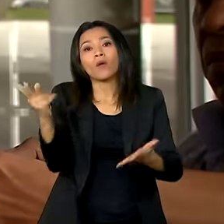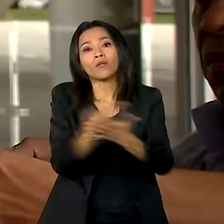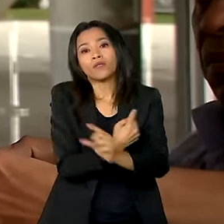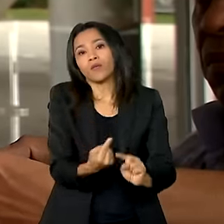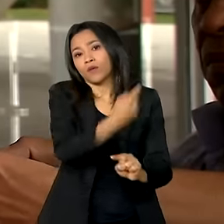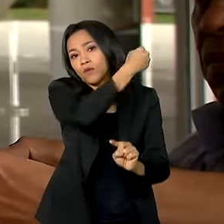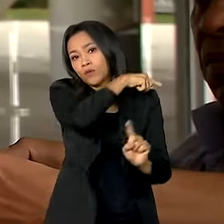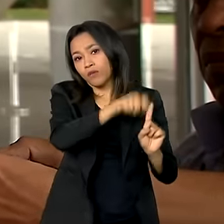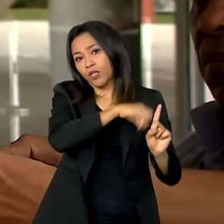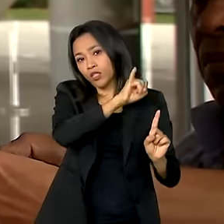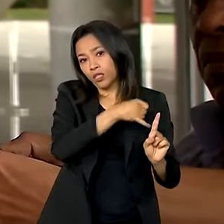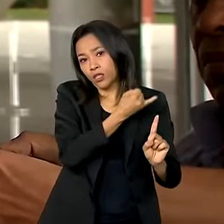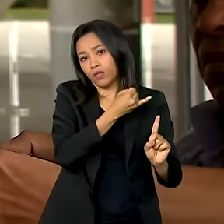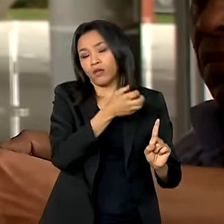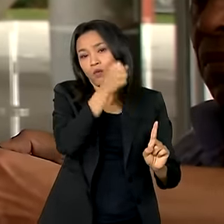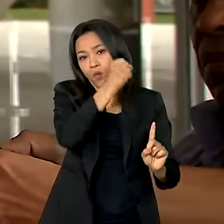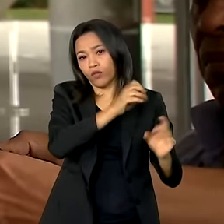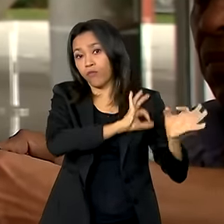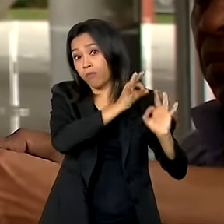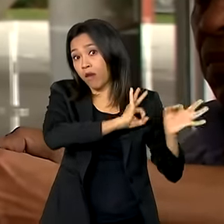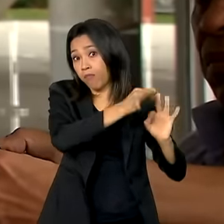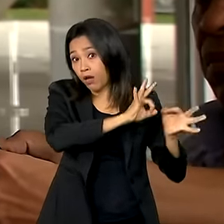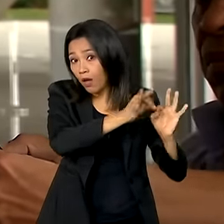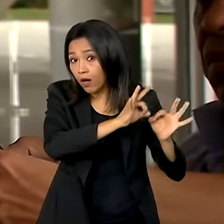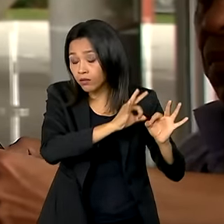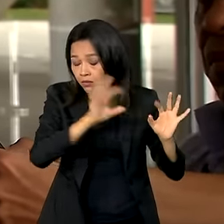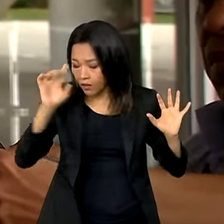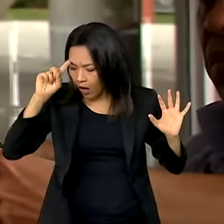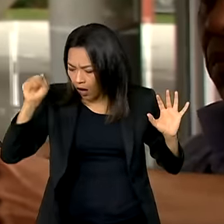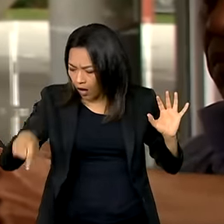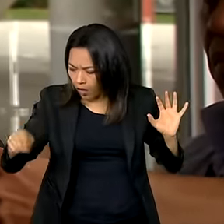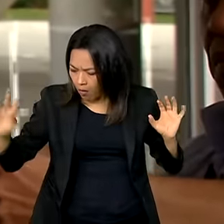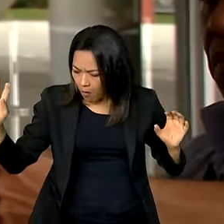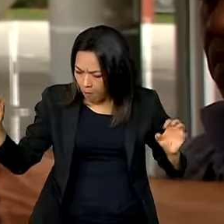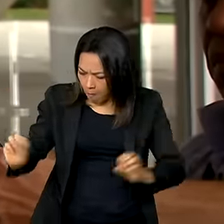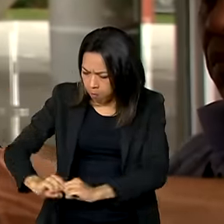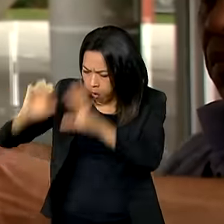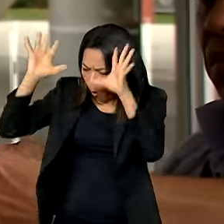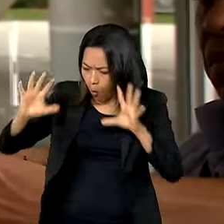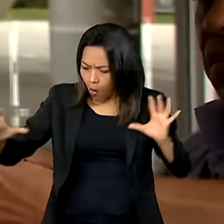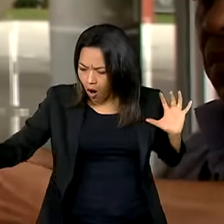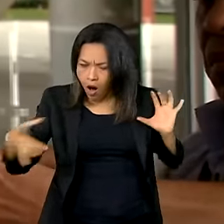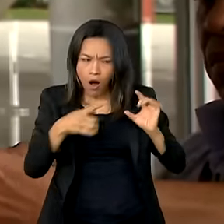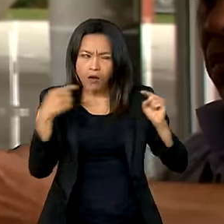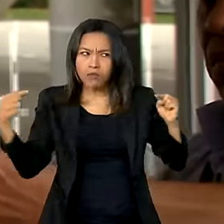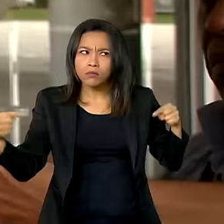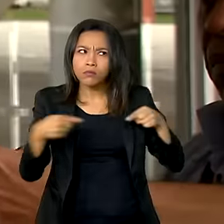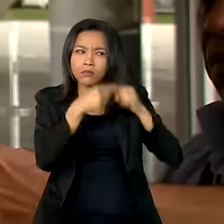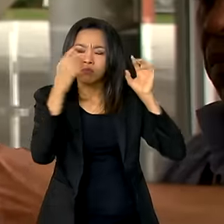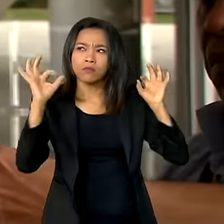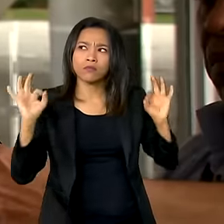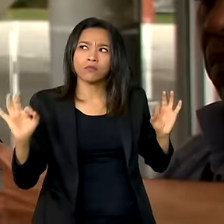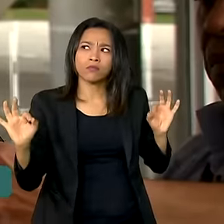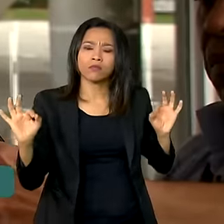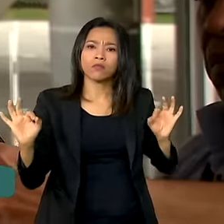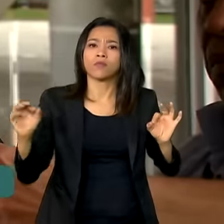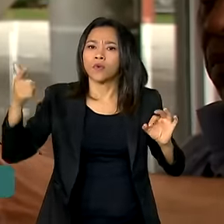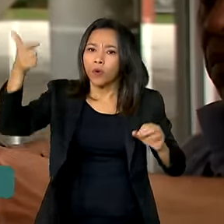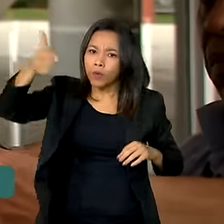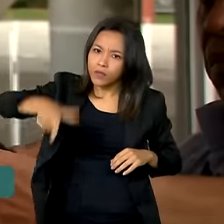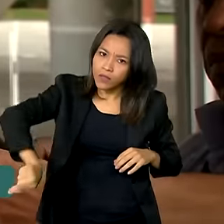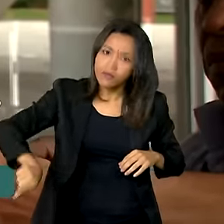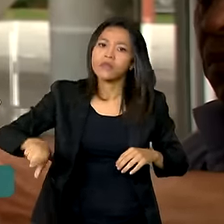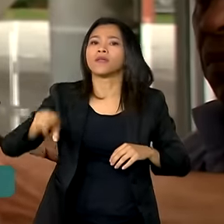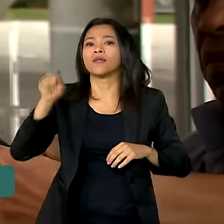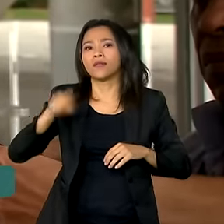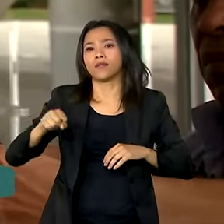criminosos preparatórios ao 8 de janeiro e o próprio 8 de janeiro em si. Mais uma vez, o STF é alvo de uma cultura